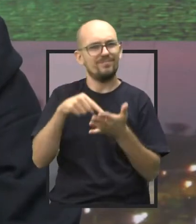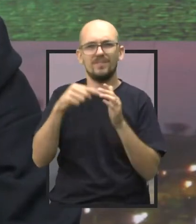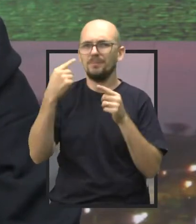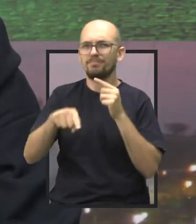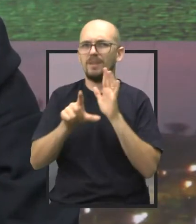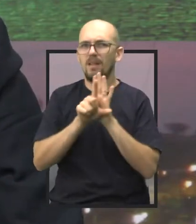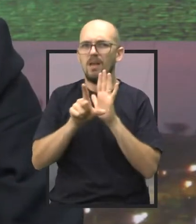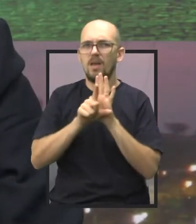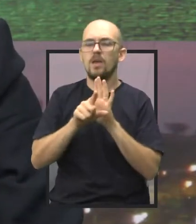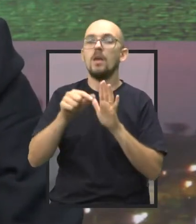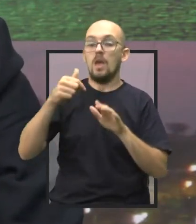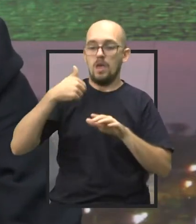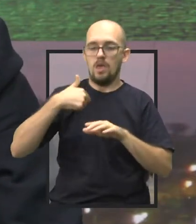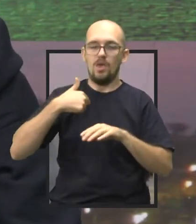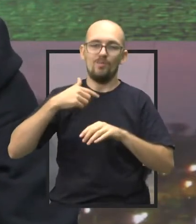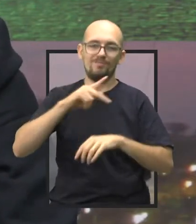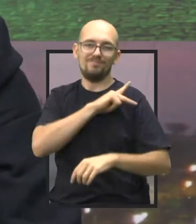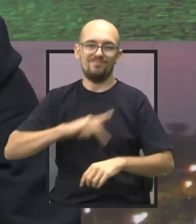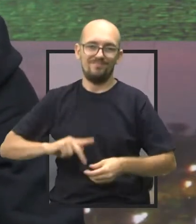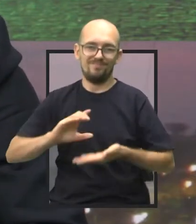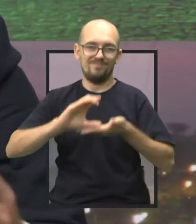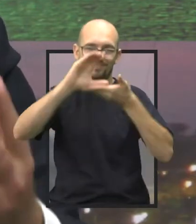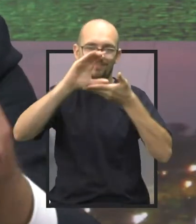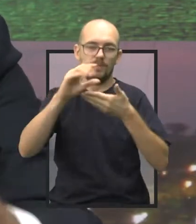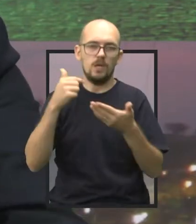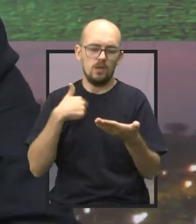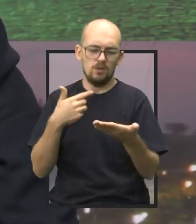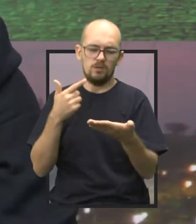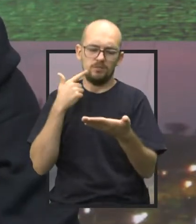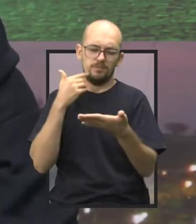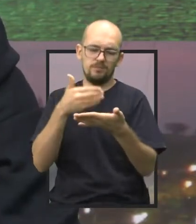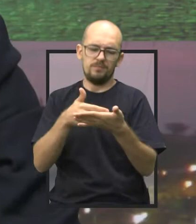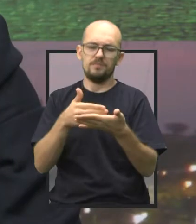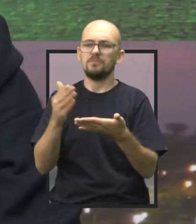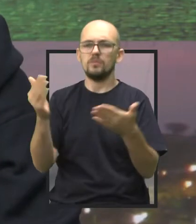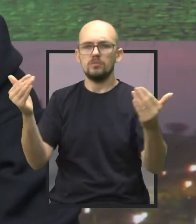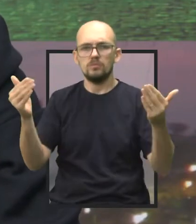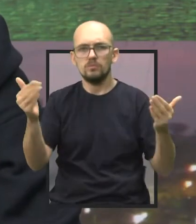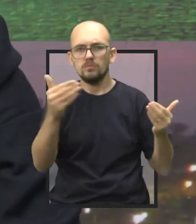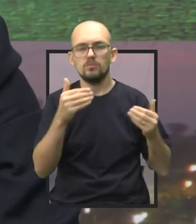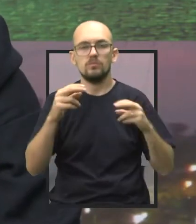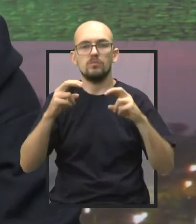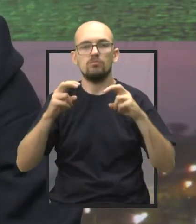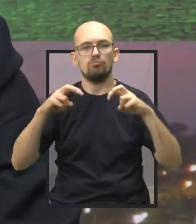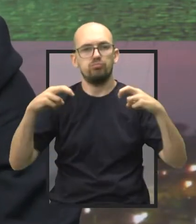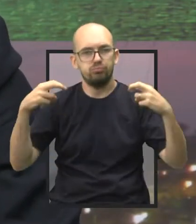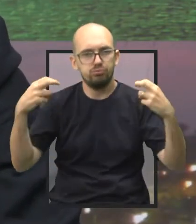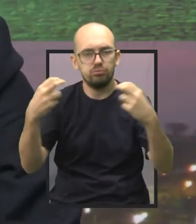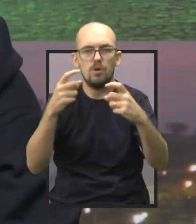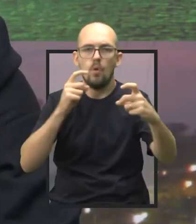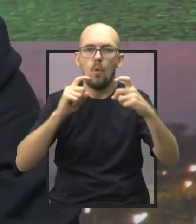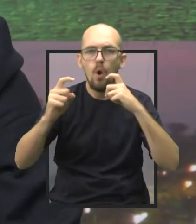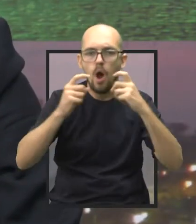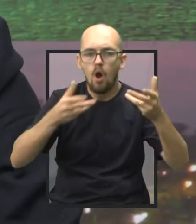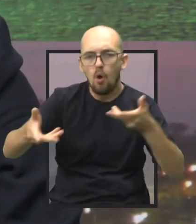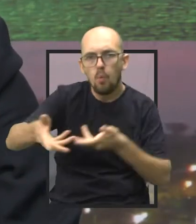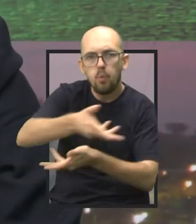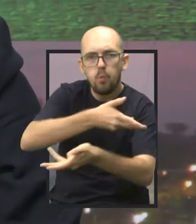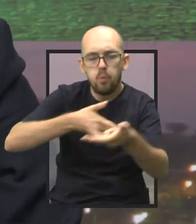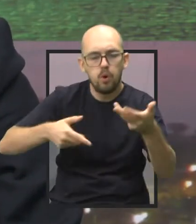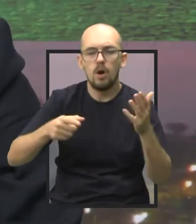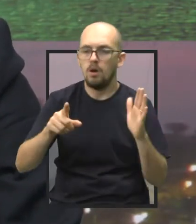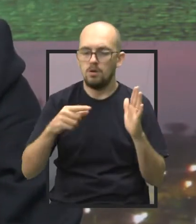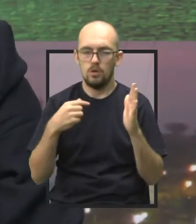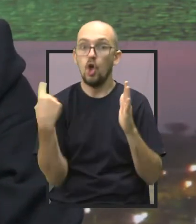disso, eu sou o presidente do conselho, a gente reuniu o conselho, fizemos